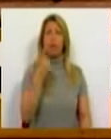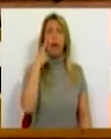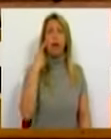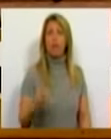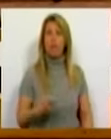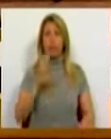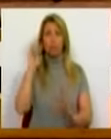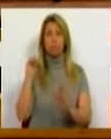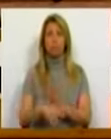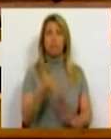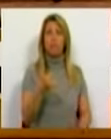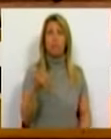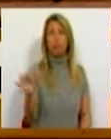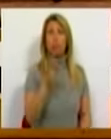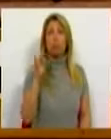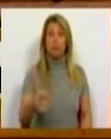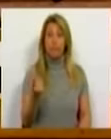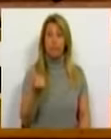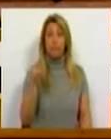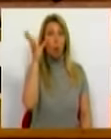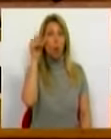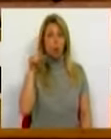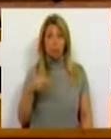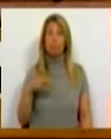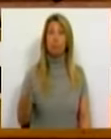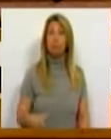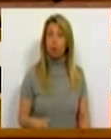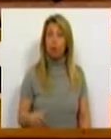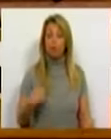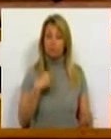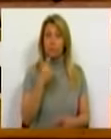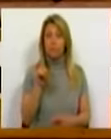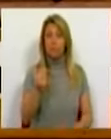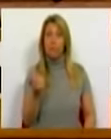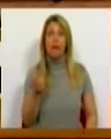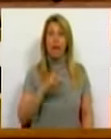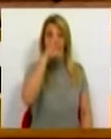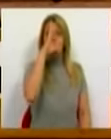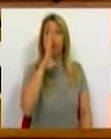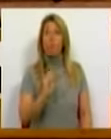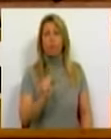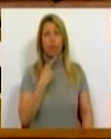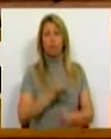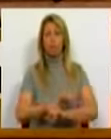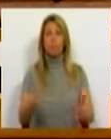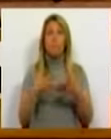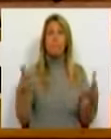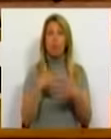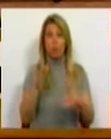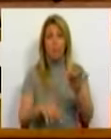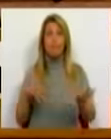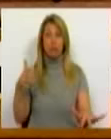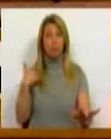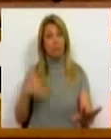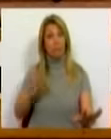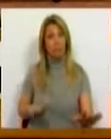de 25% do preço do leite em Portugal. De referir ainda que o anterior Executivo não permitiu que a maioria parlamentar de